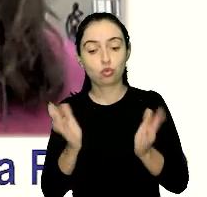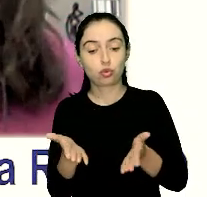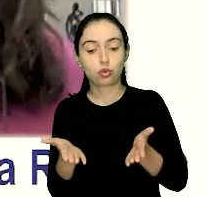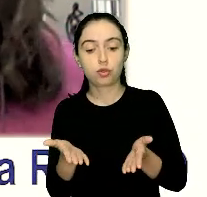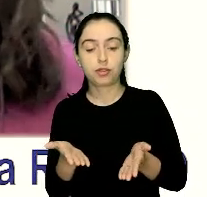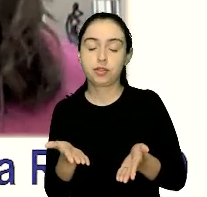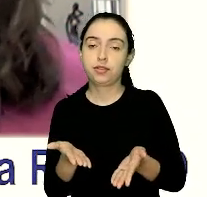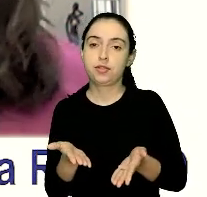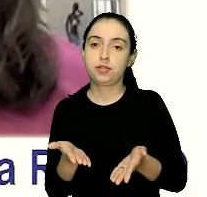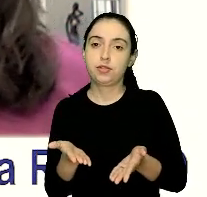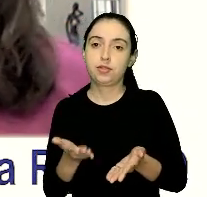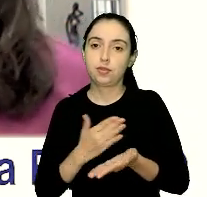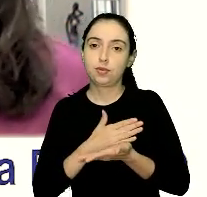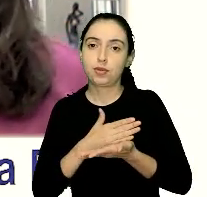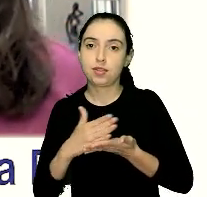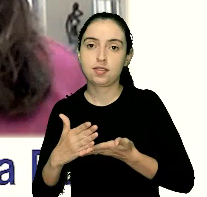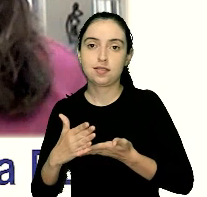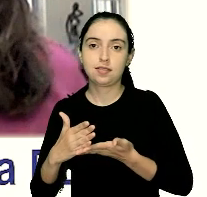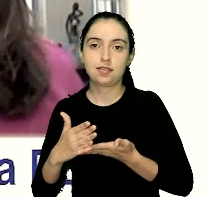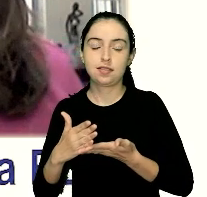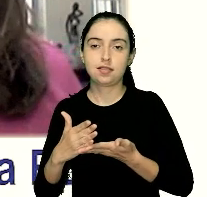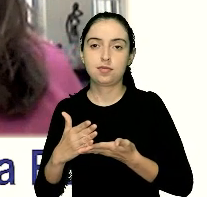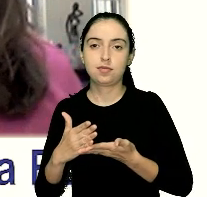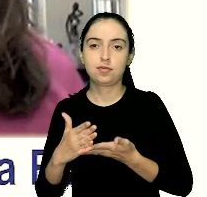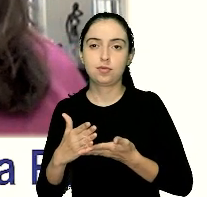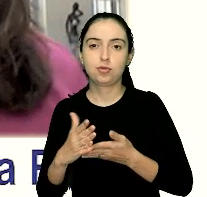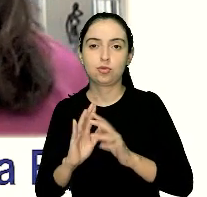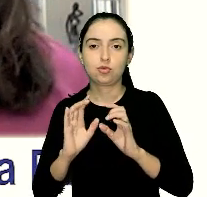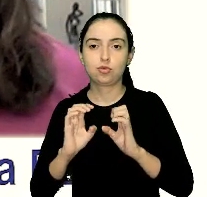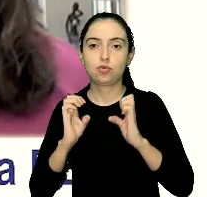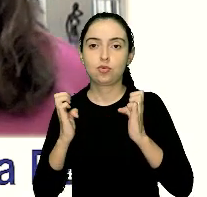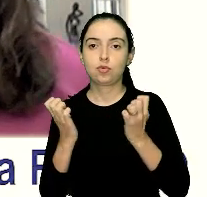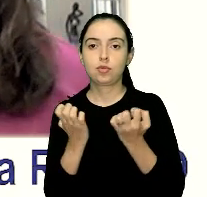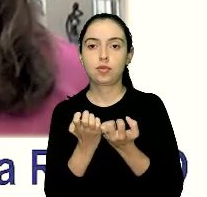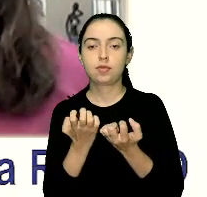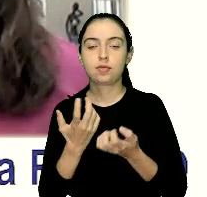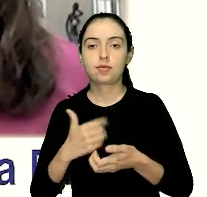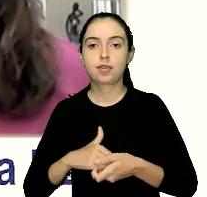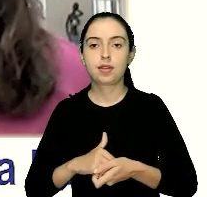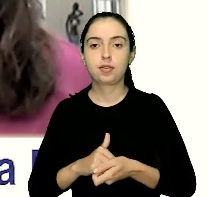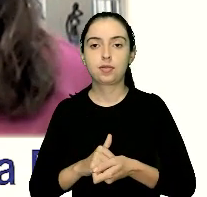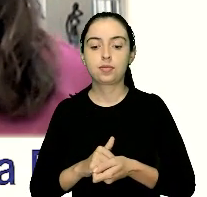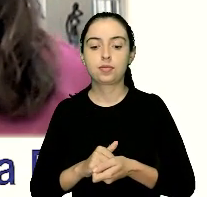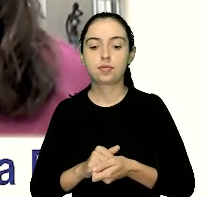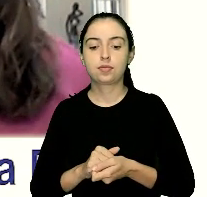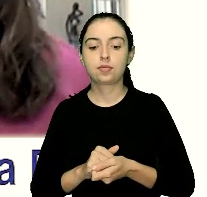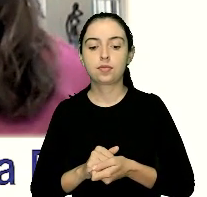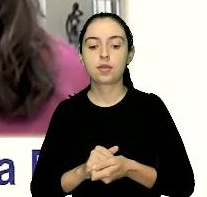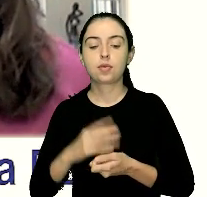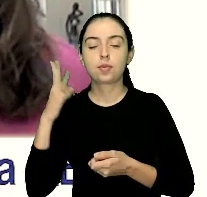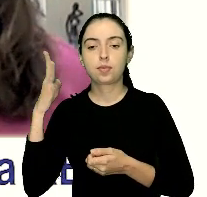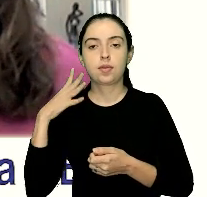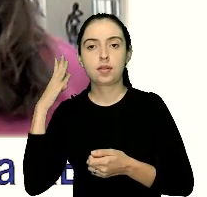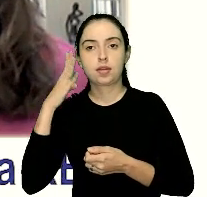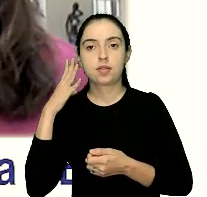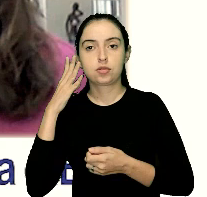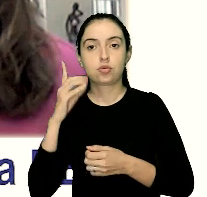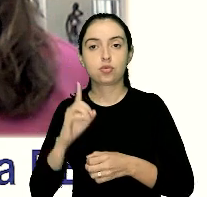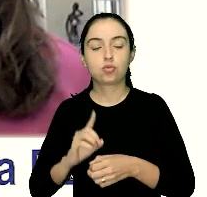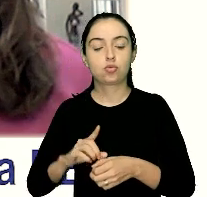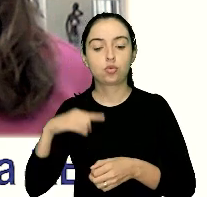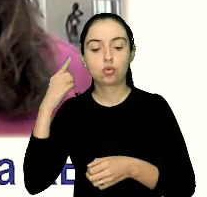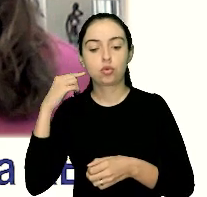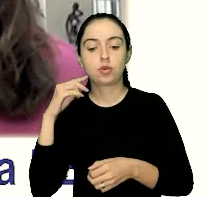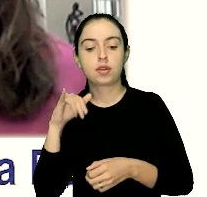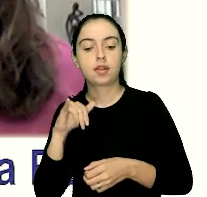iniciamos um evento inaugurado com a palestra da doutora Liliana Guimarães, no qual